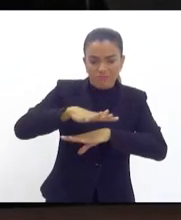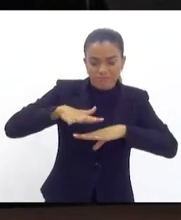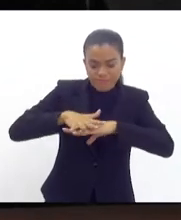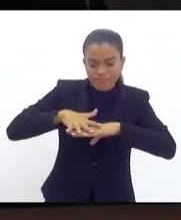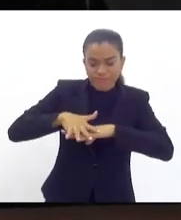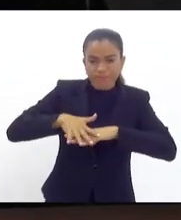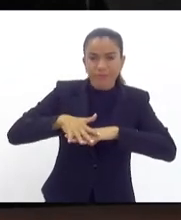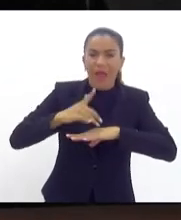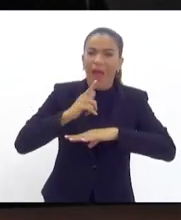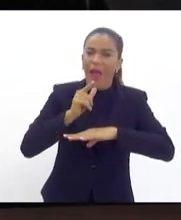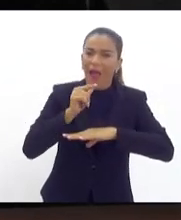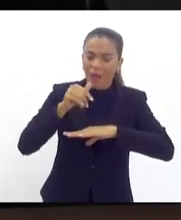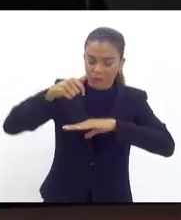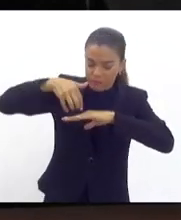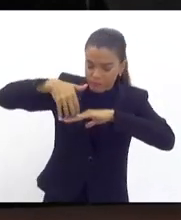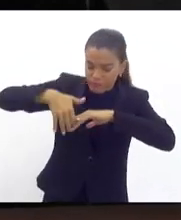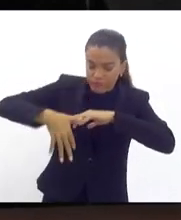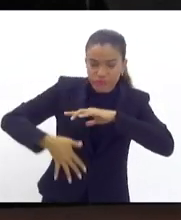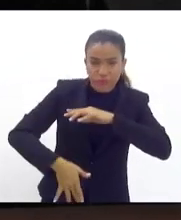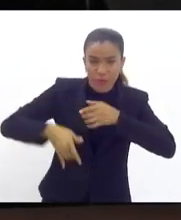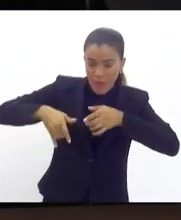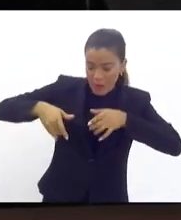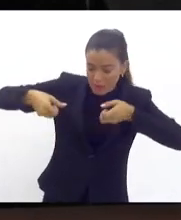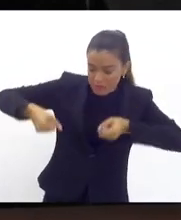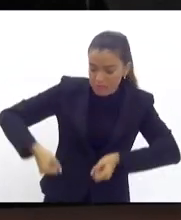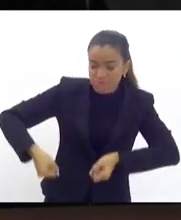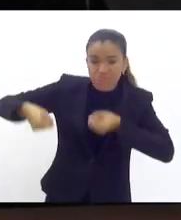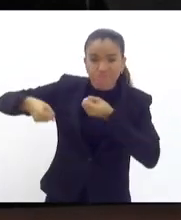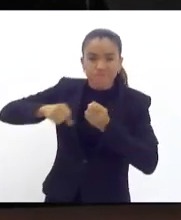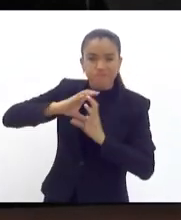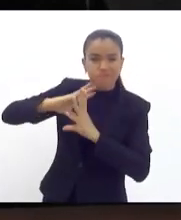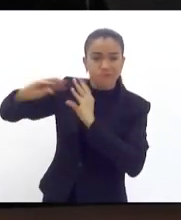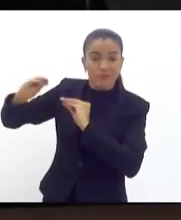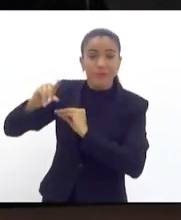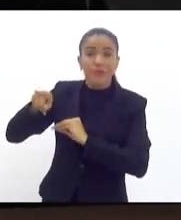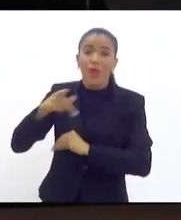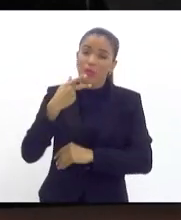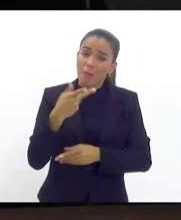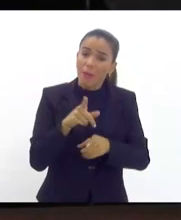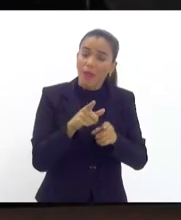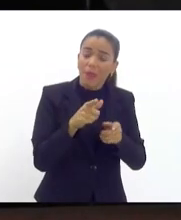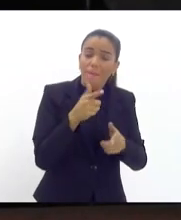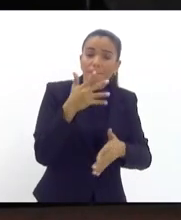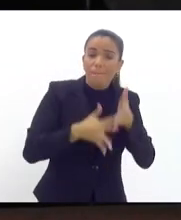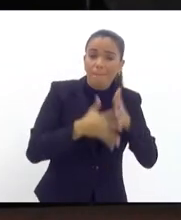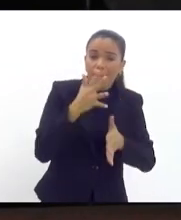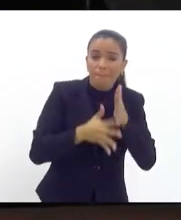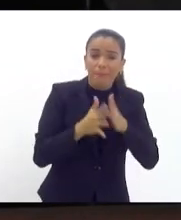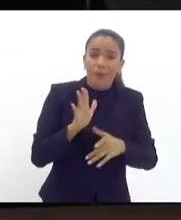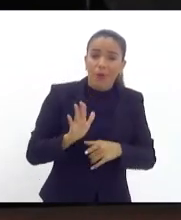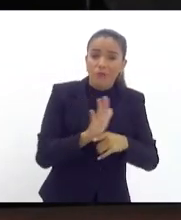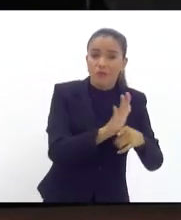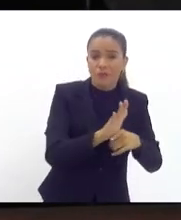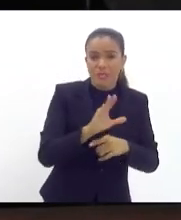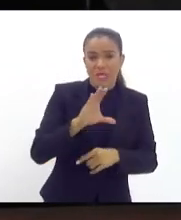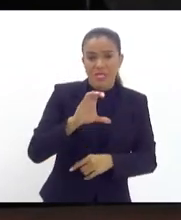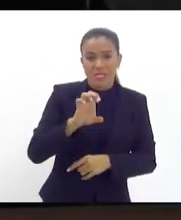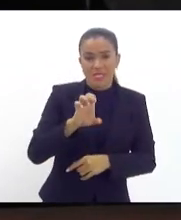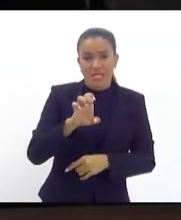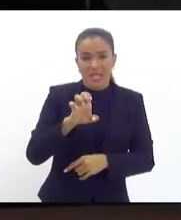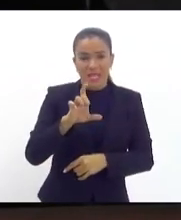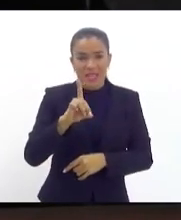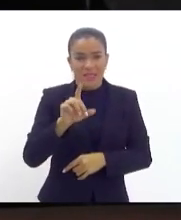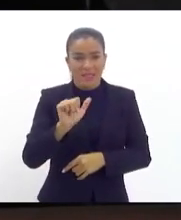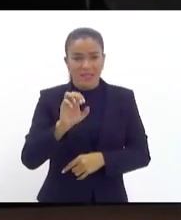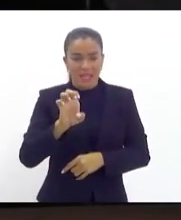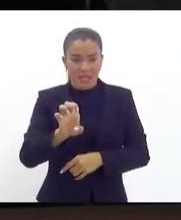também é interferindo na questão do atendimento da Cedae na segurança dos moradores a população